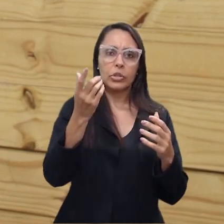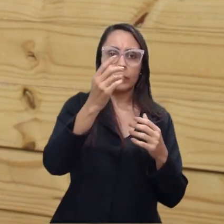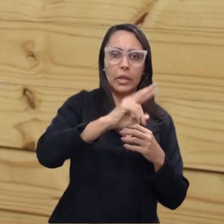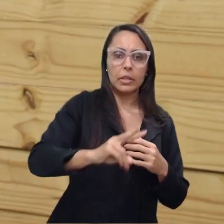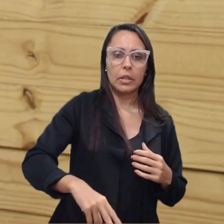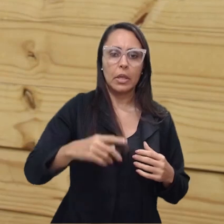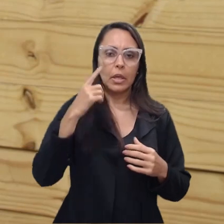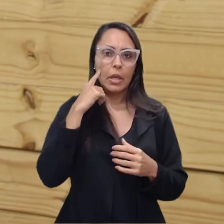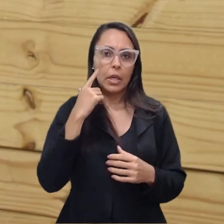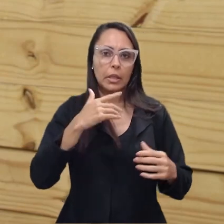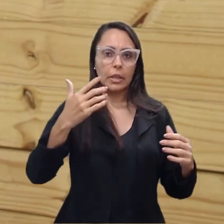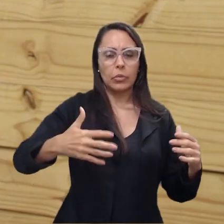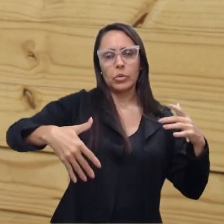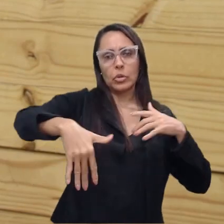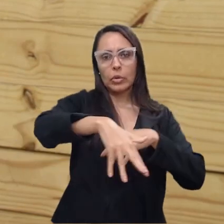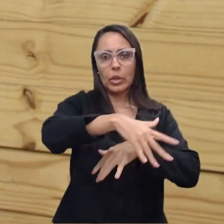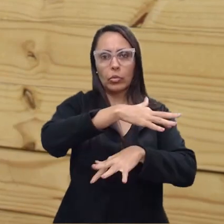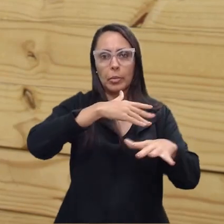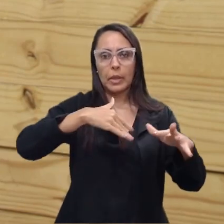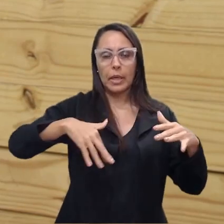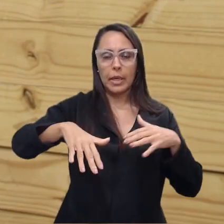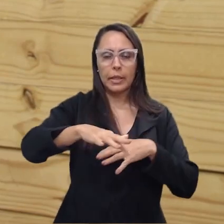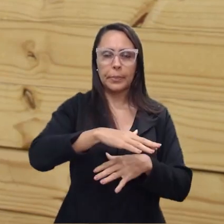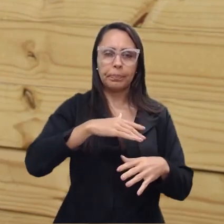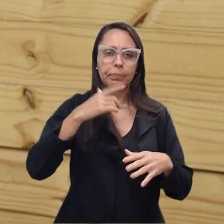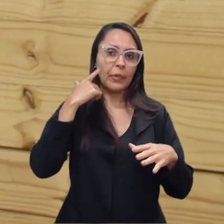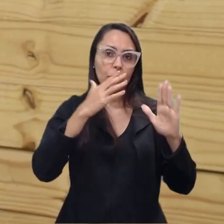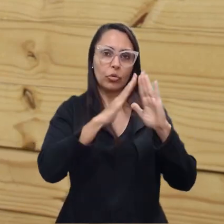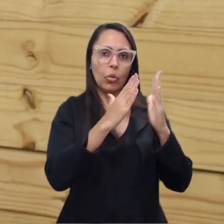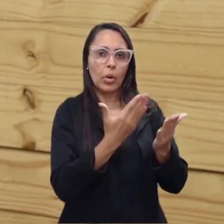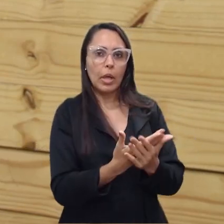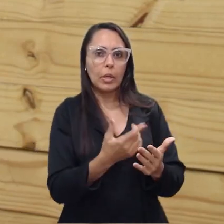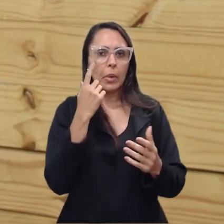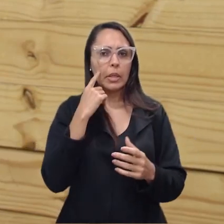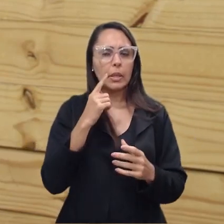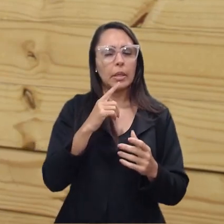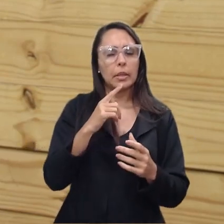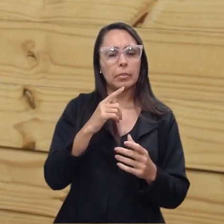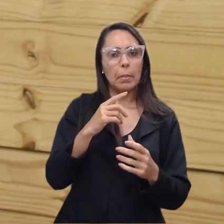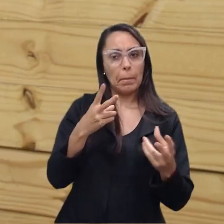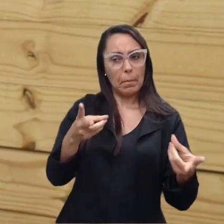quem circula dentro do ambiente educacional percebe que editoras,